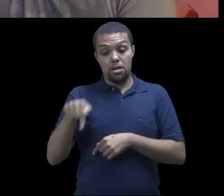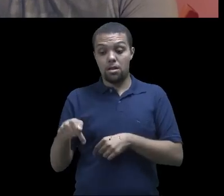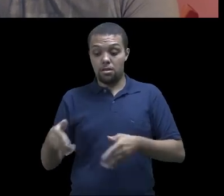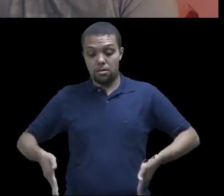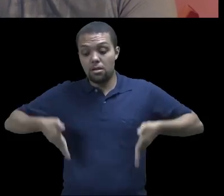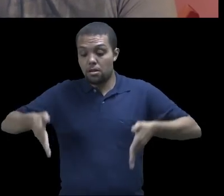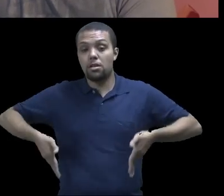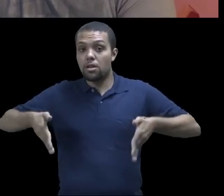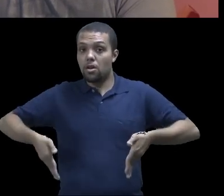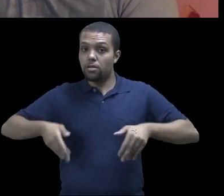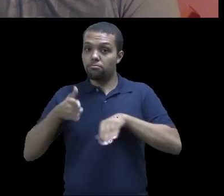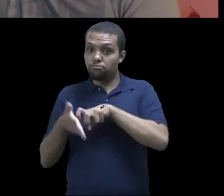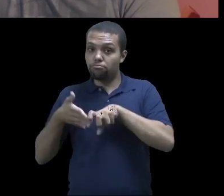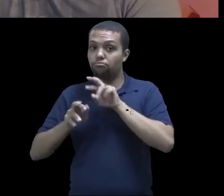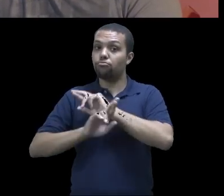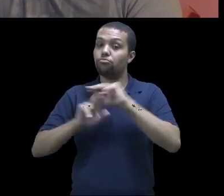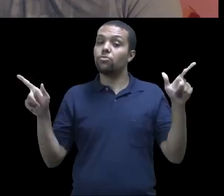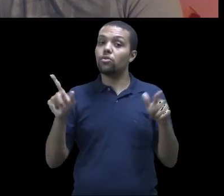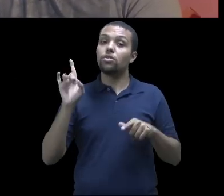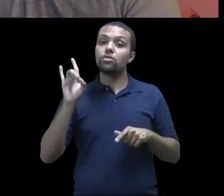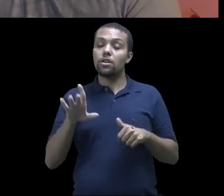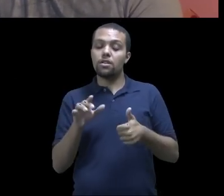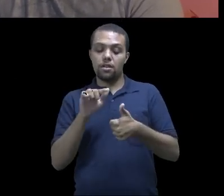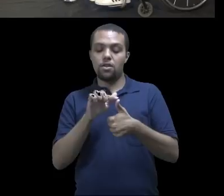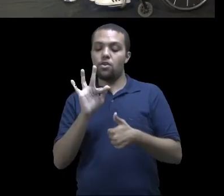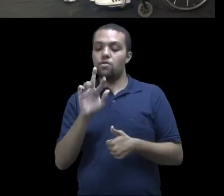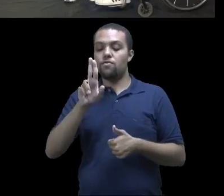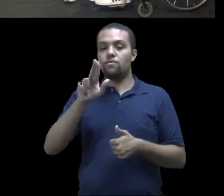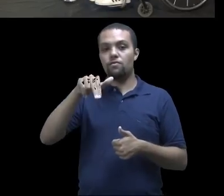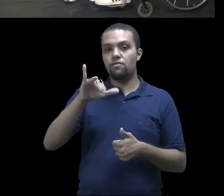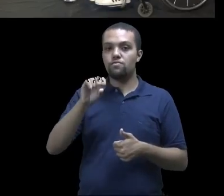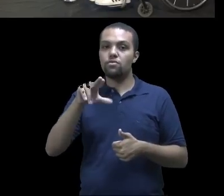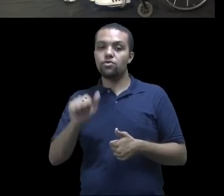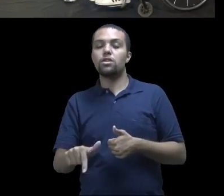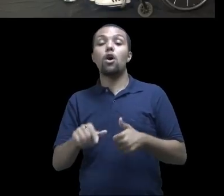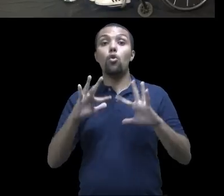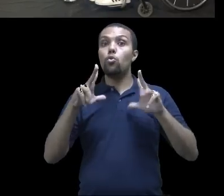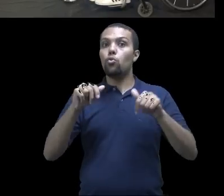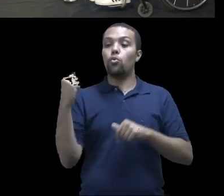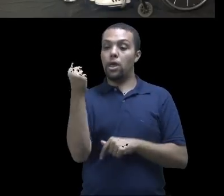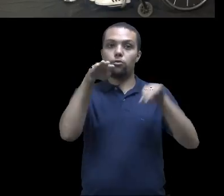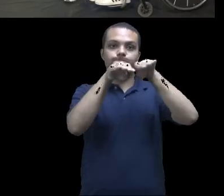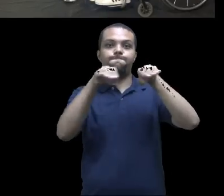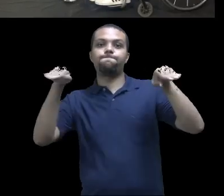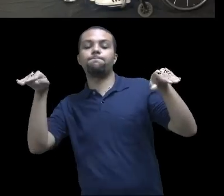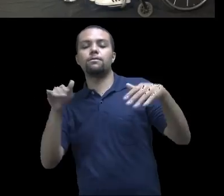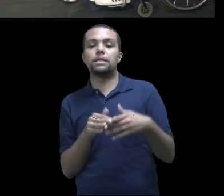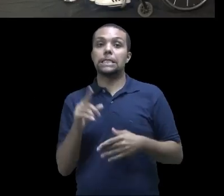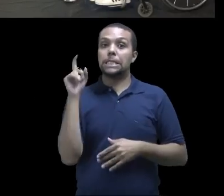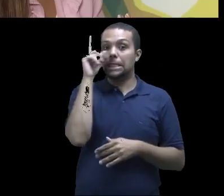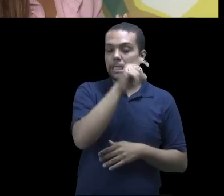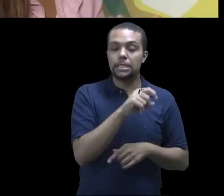E no basquete, cadeira de rodas, tem uma classificação funcional. Tabela é a mesma altura? Mesma altura, tudo. Uhum. E